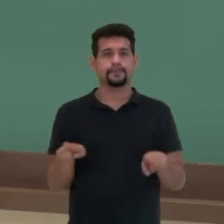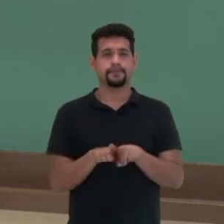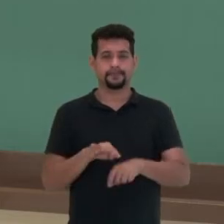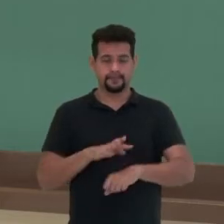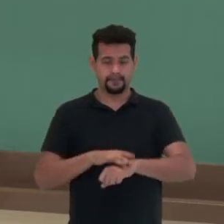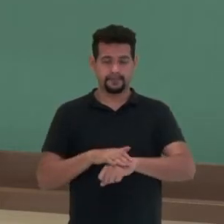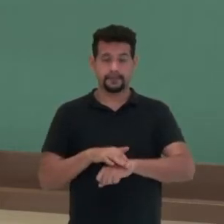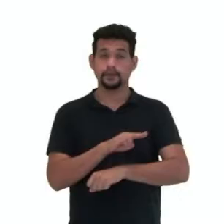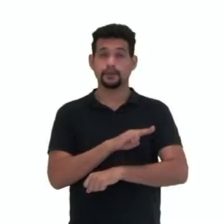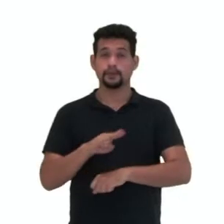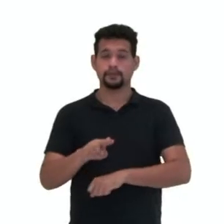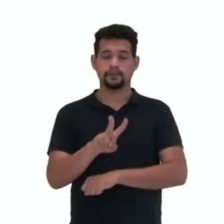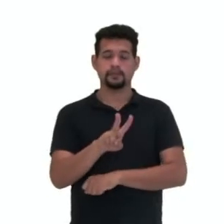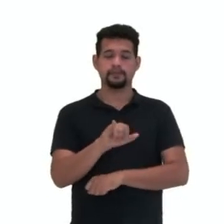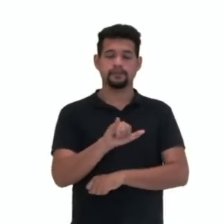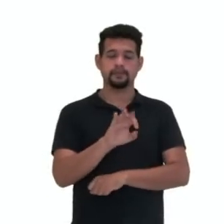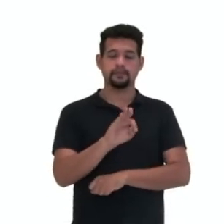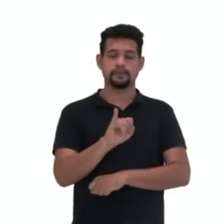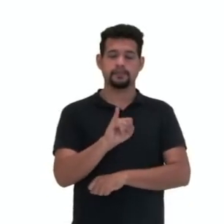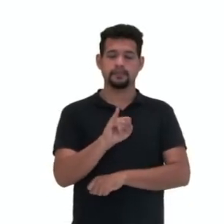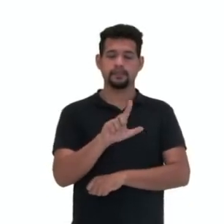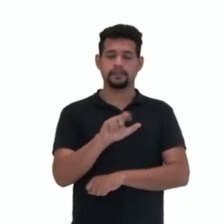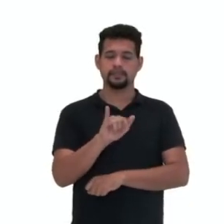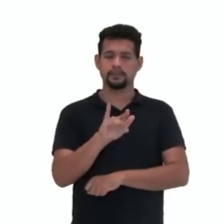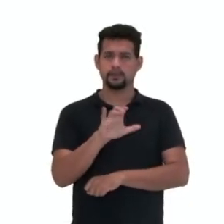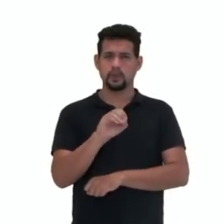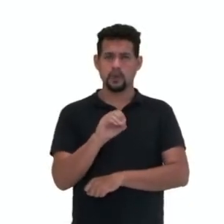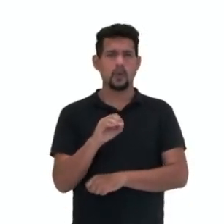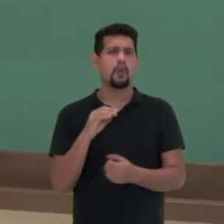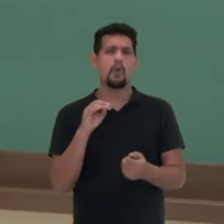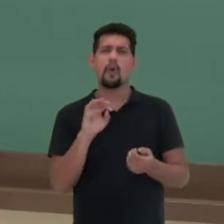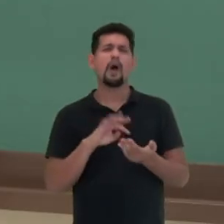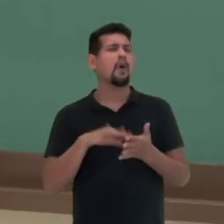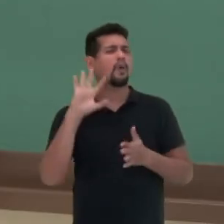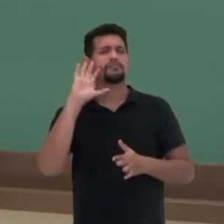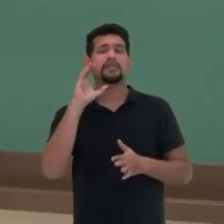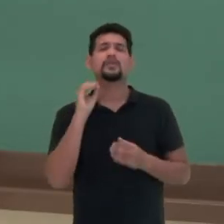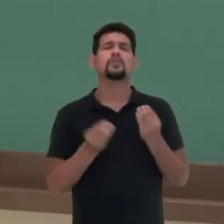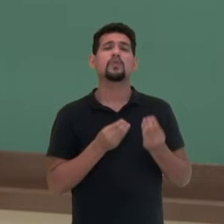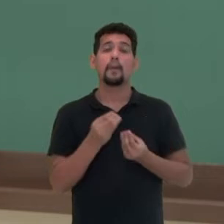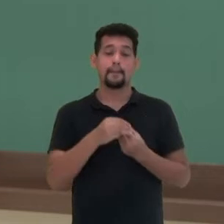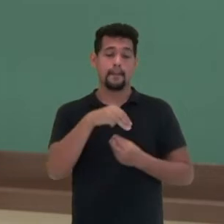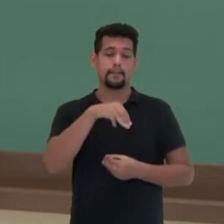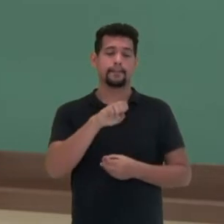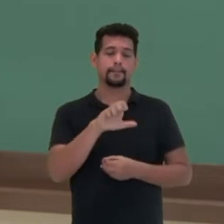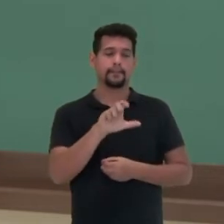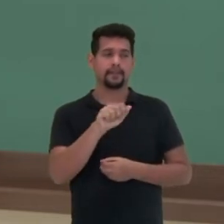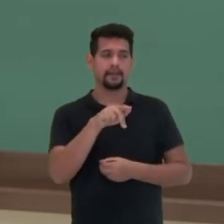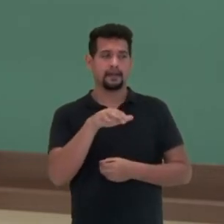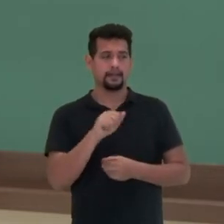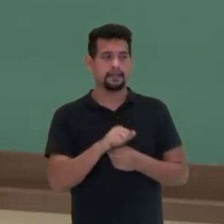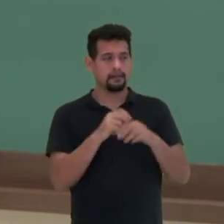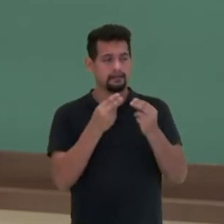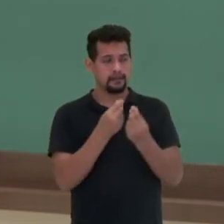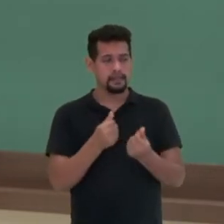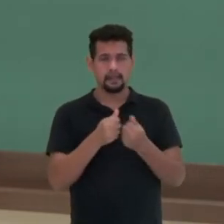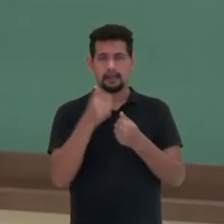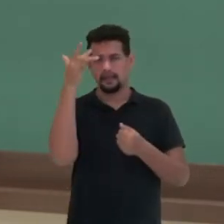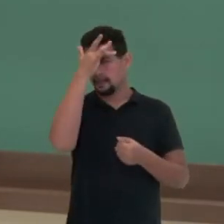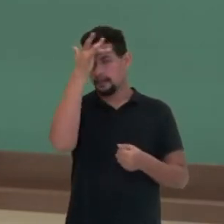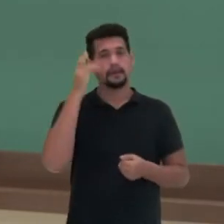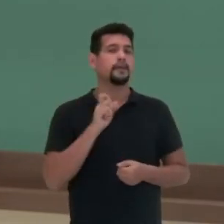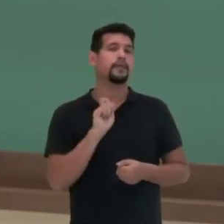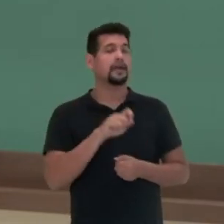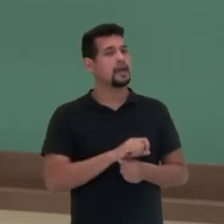é o vitiligo. Vitiligo é um problema lá na melanina, então ocorre uma despigmentação e aí a pessoa fica com